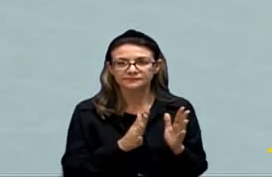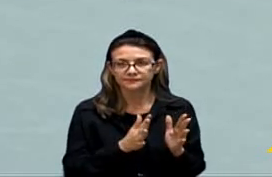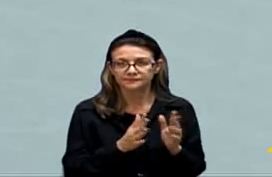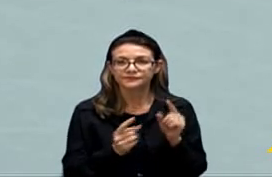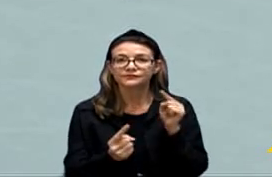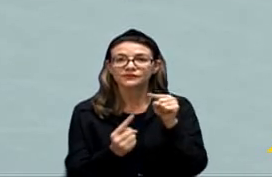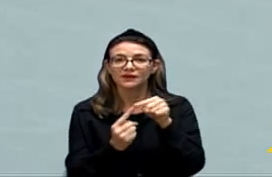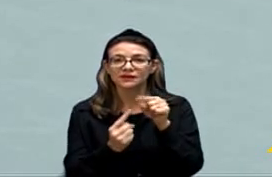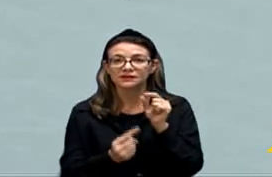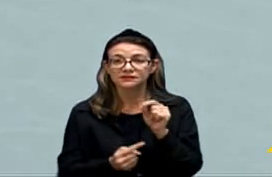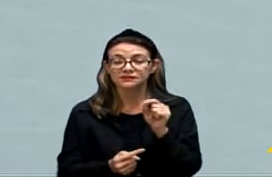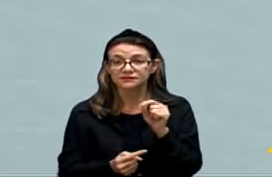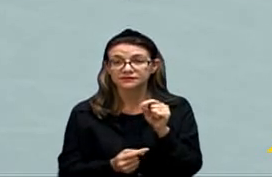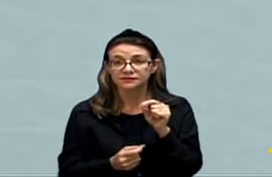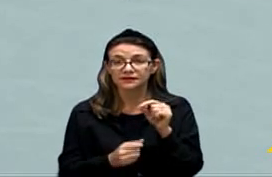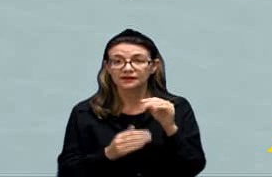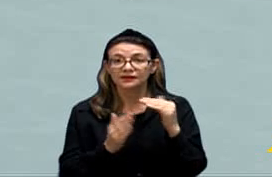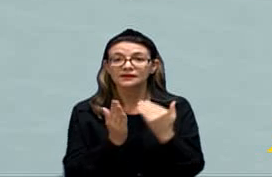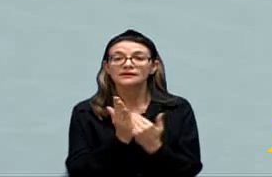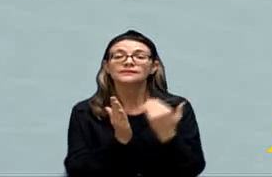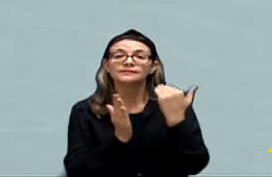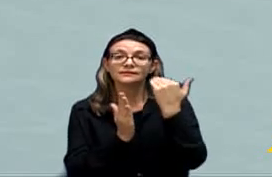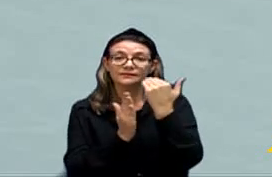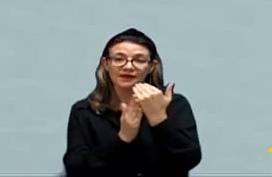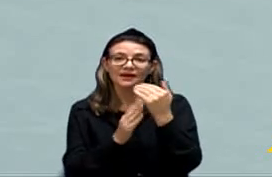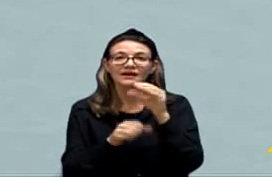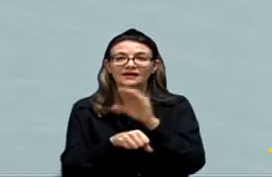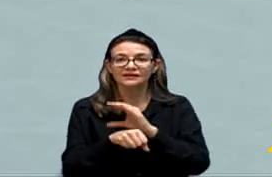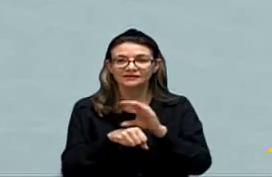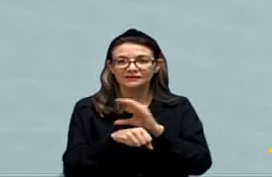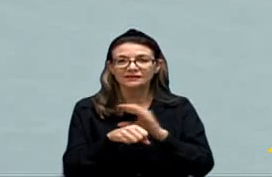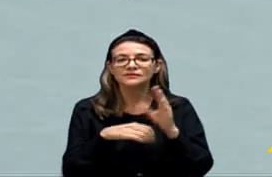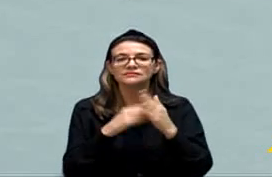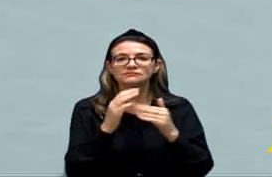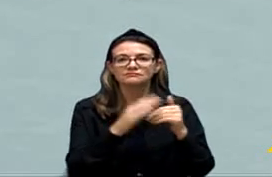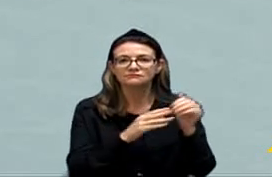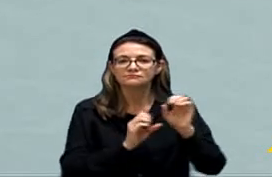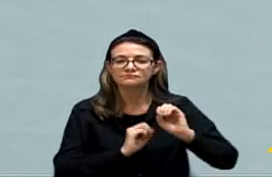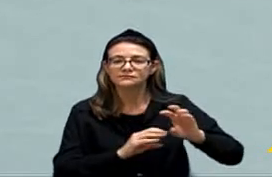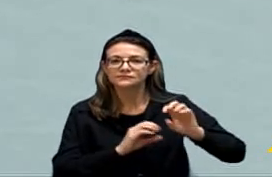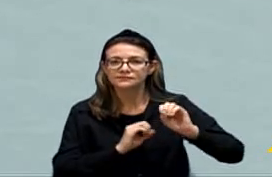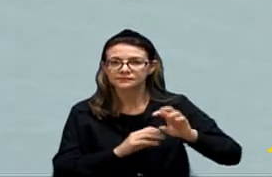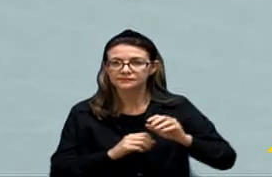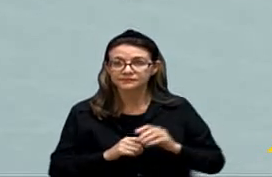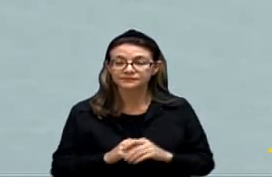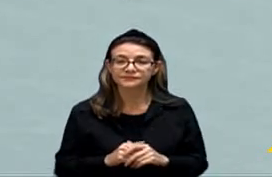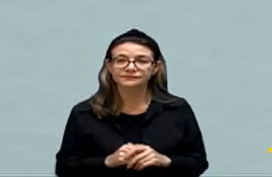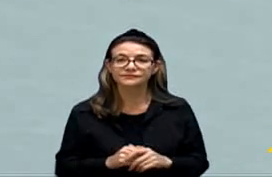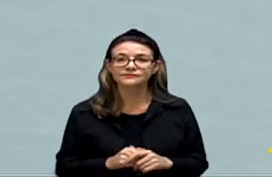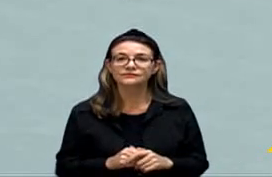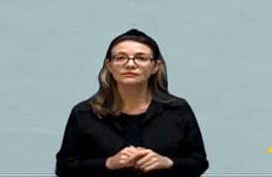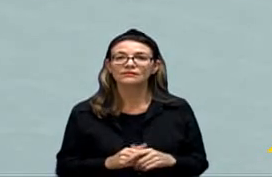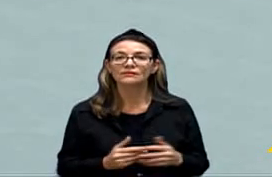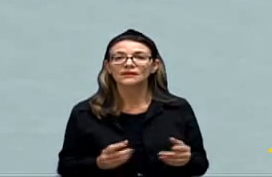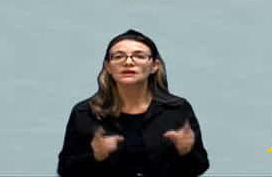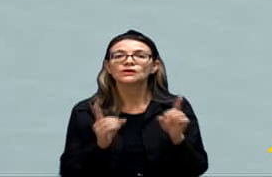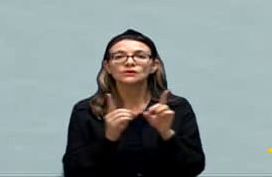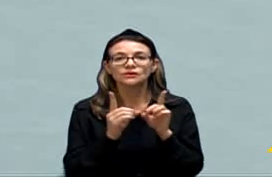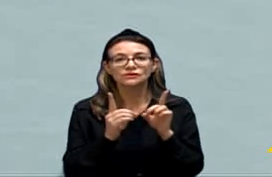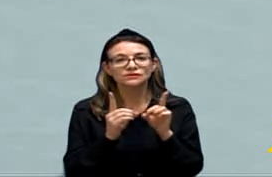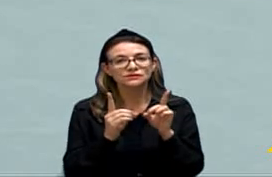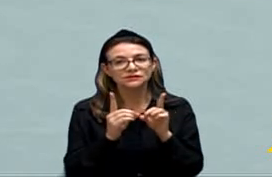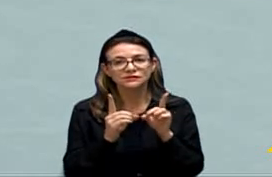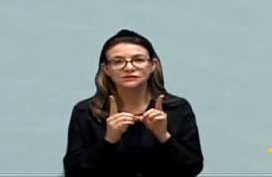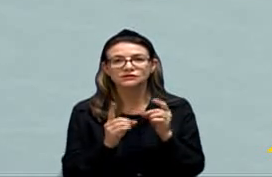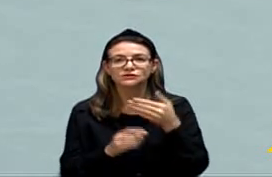maior capacitação junto ao nosso serviço público municipal fazendo com que eh nosso atendimento seja cada dia